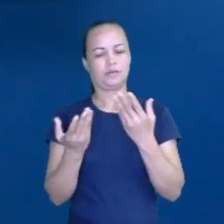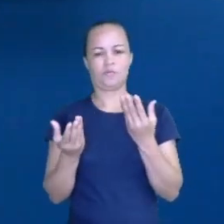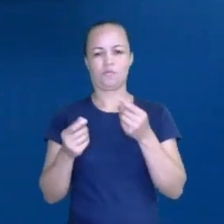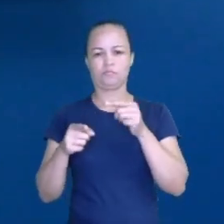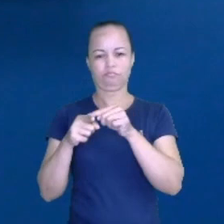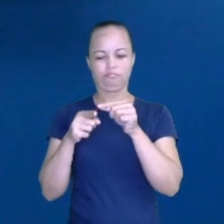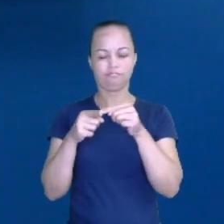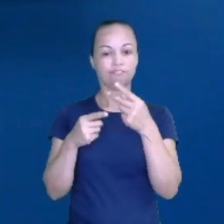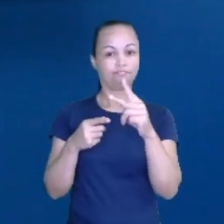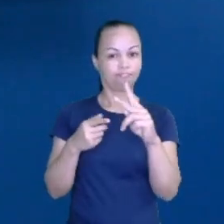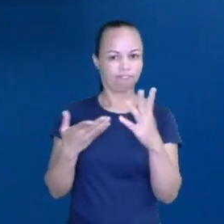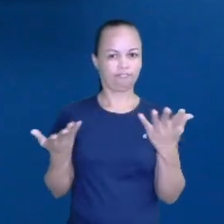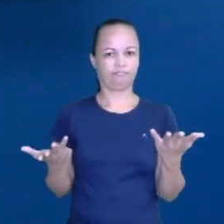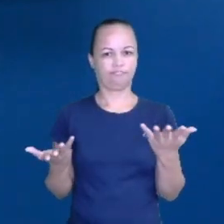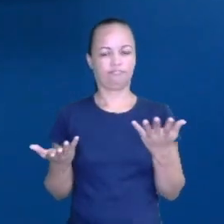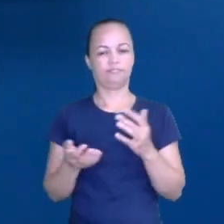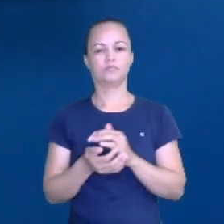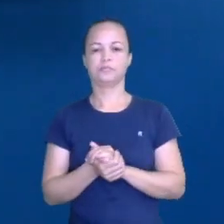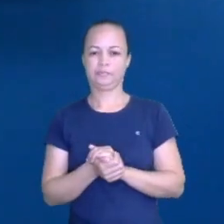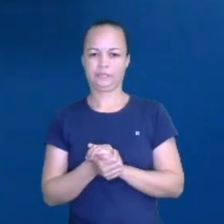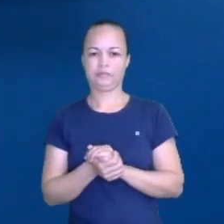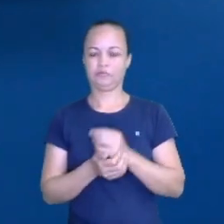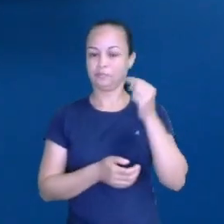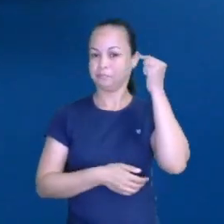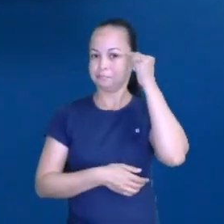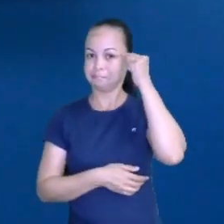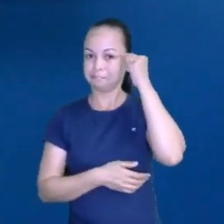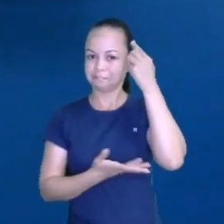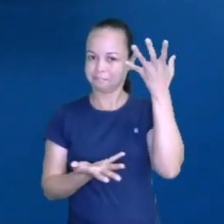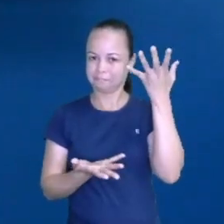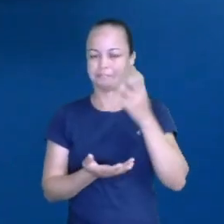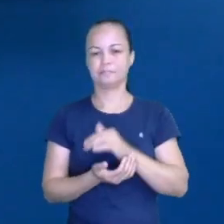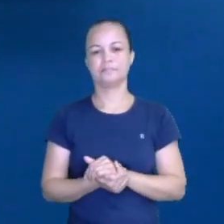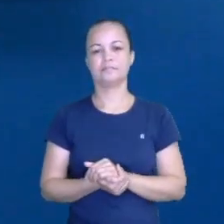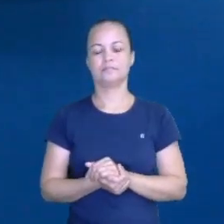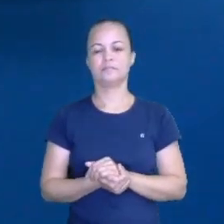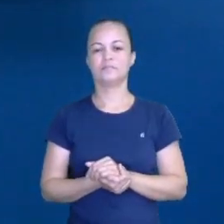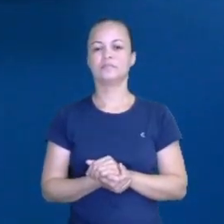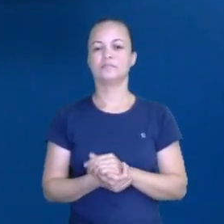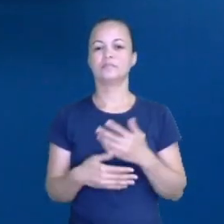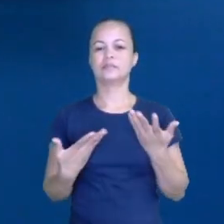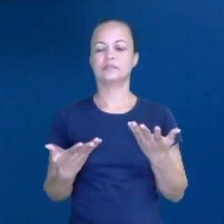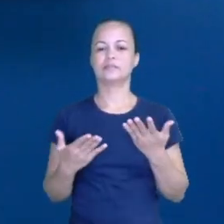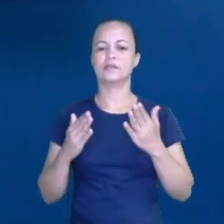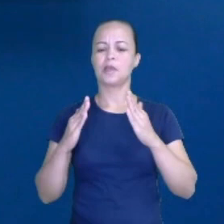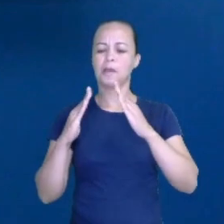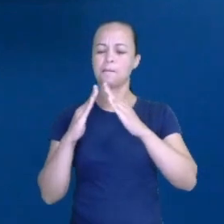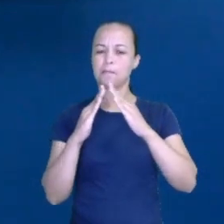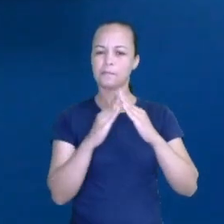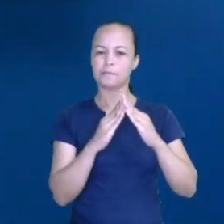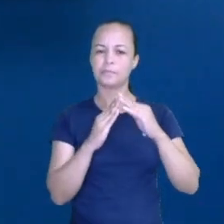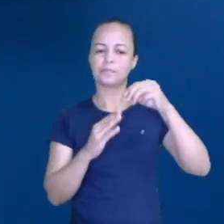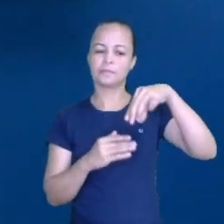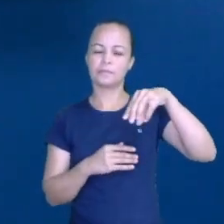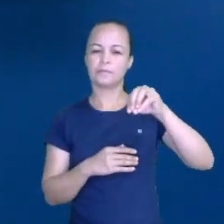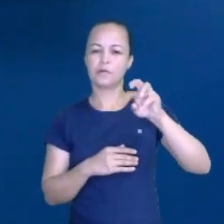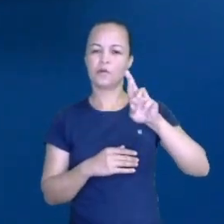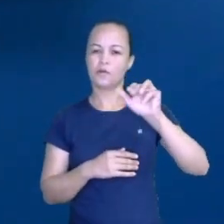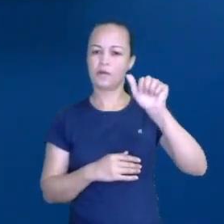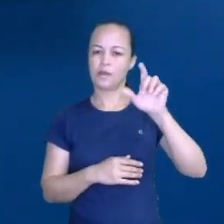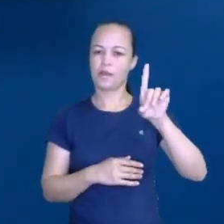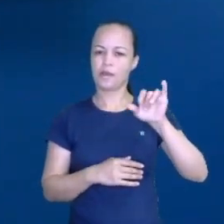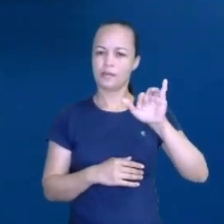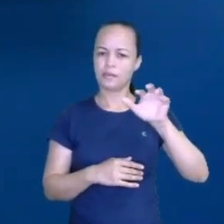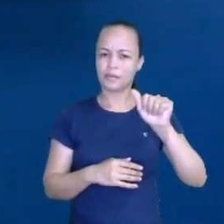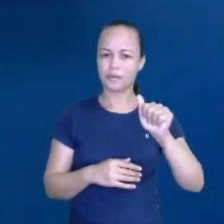seu bairro? Vamos pensar? Vê só. Moradia é o lugar onde a